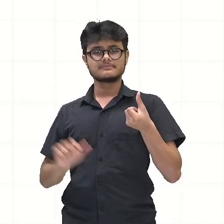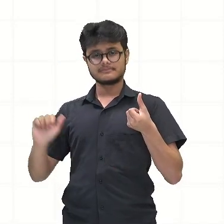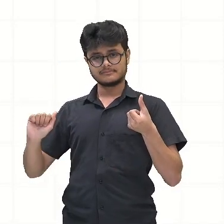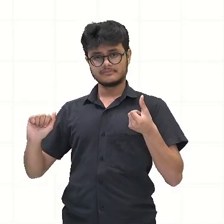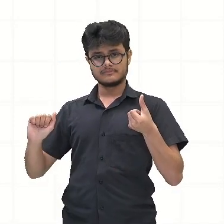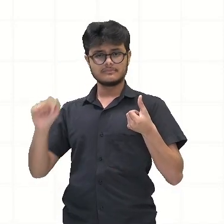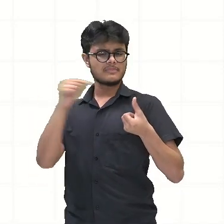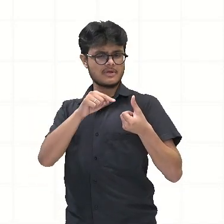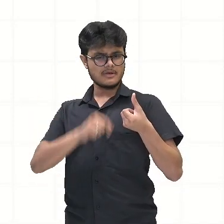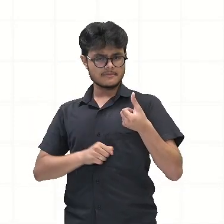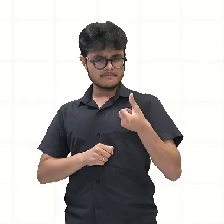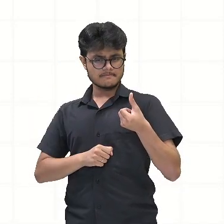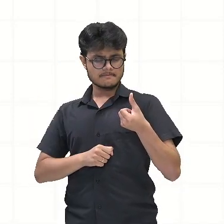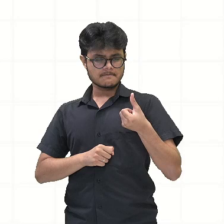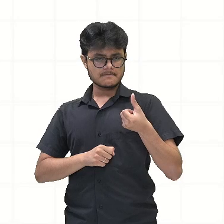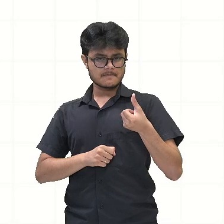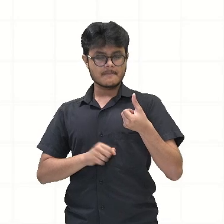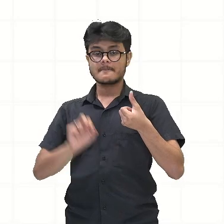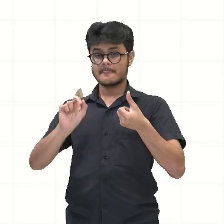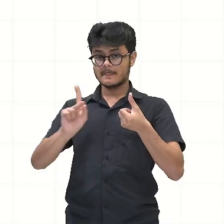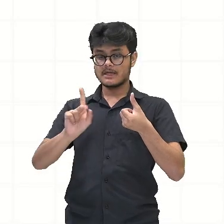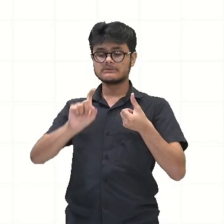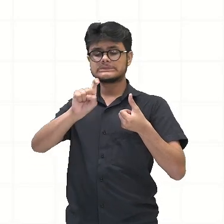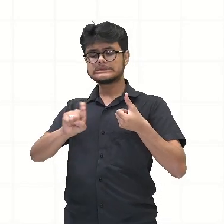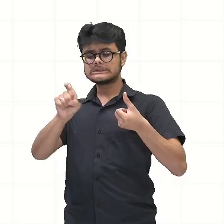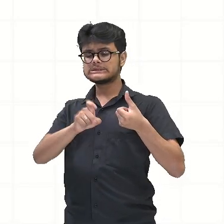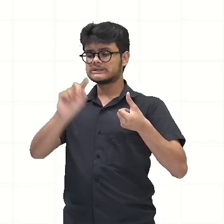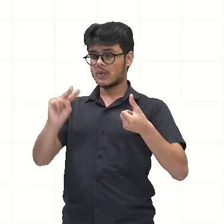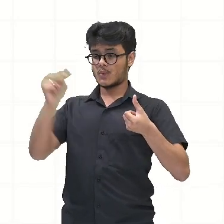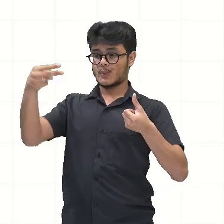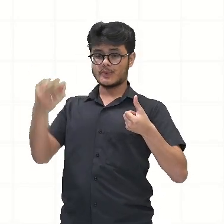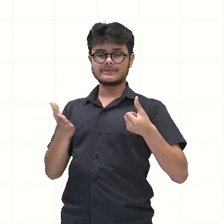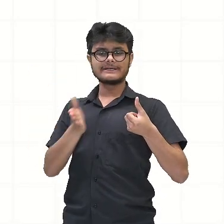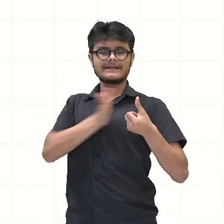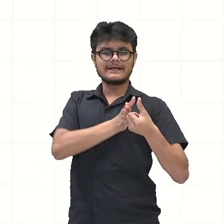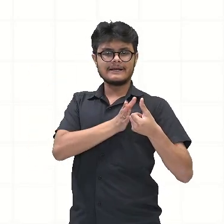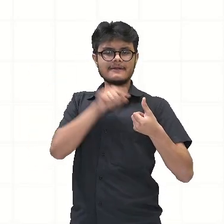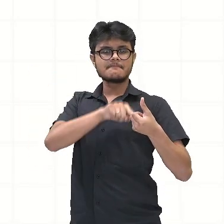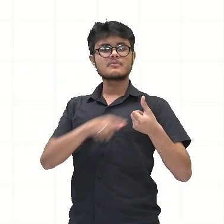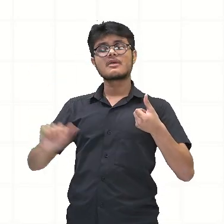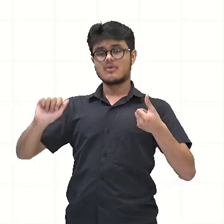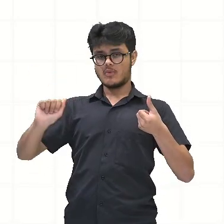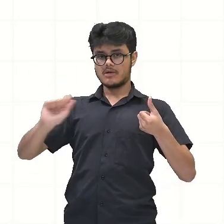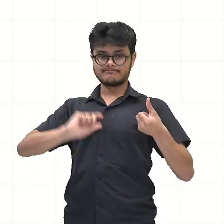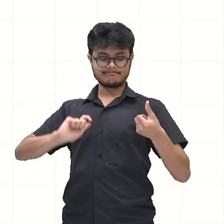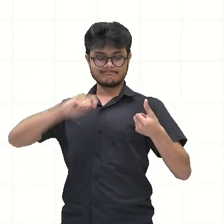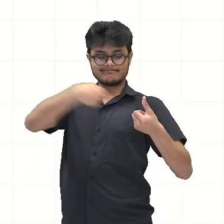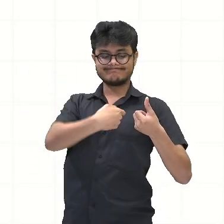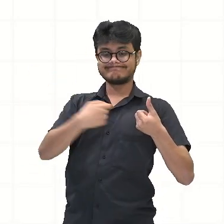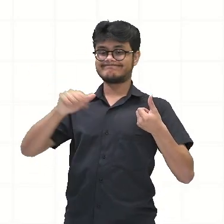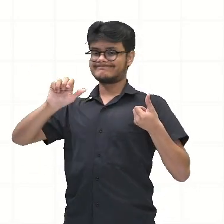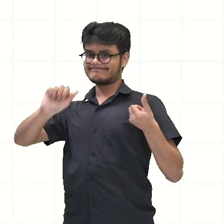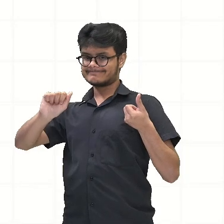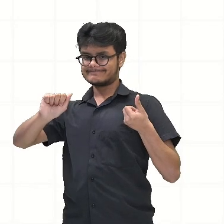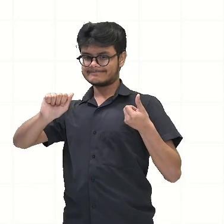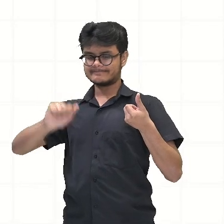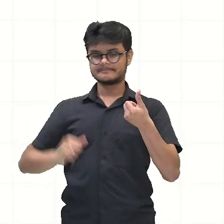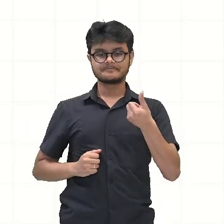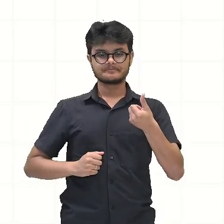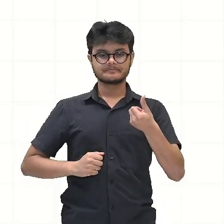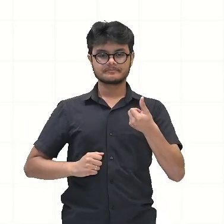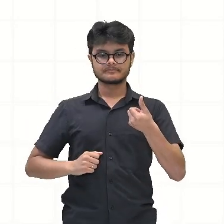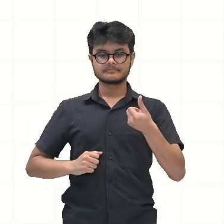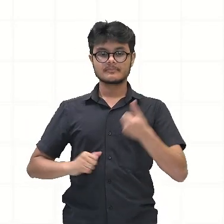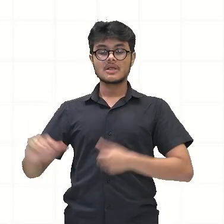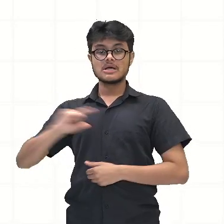a. Então, toda vez que tem um valor na frente do x², ele vai ser chamado de a. O valor que vem na frente